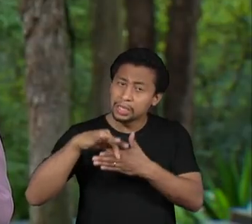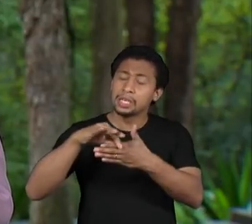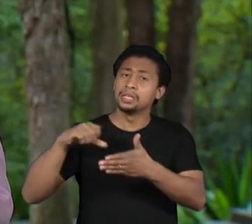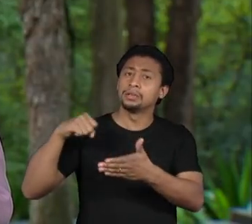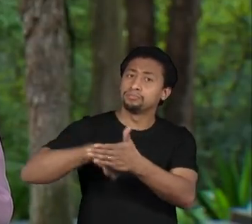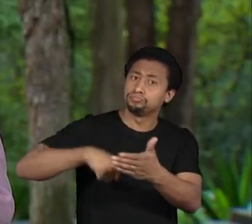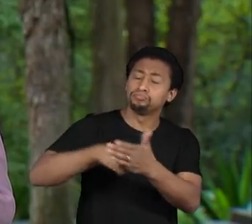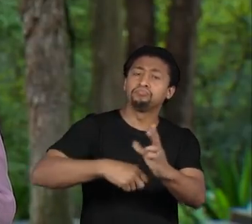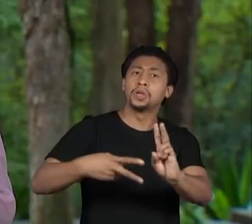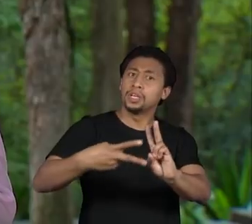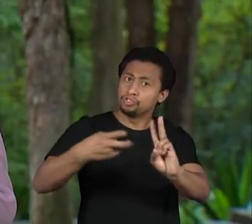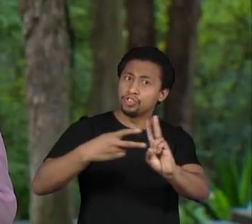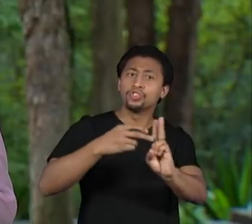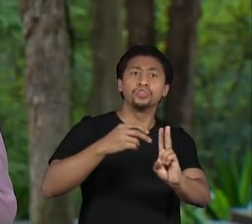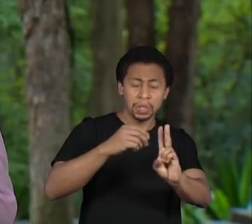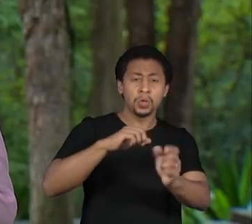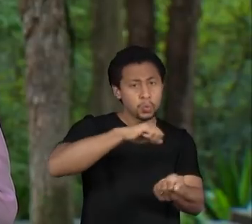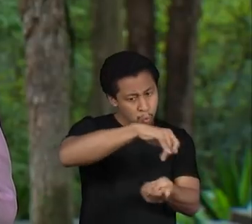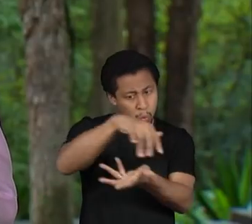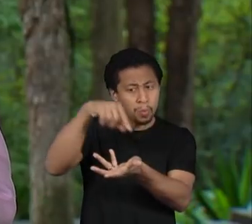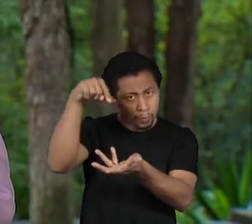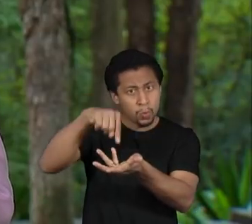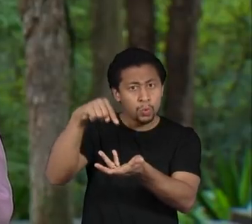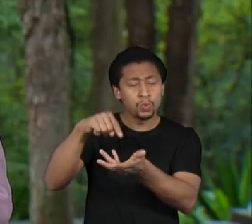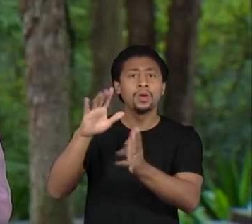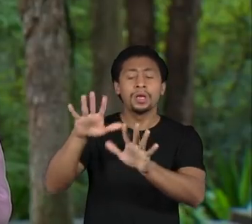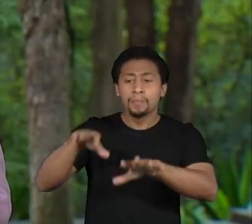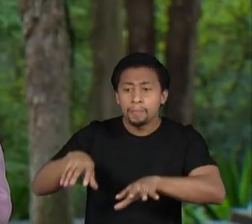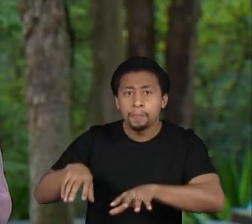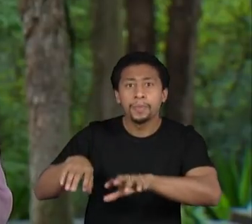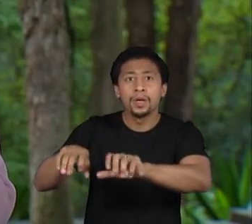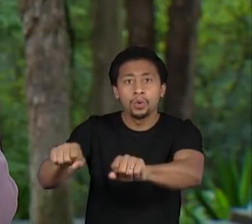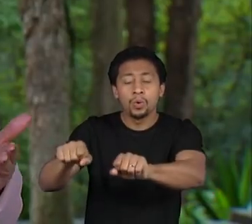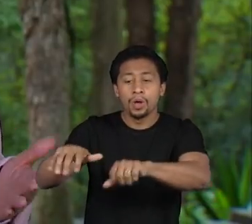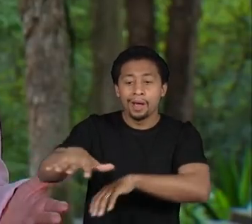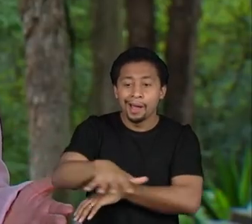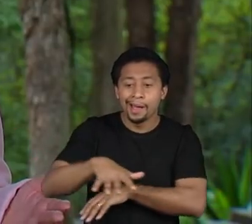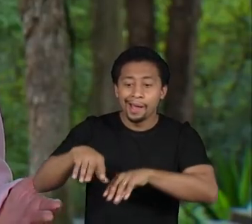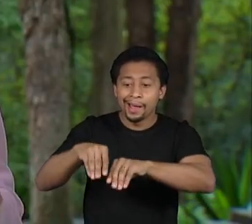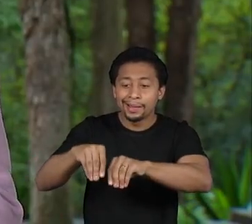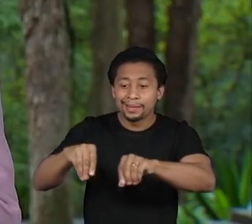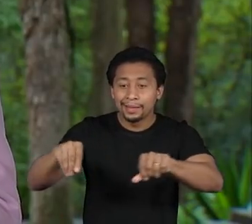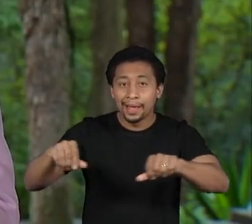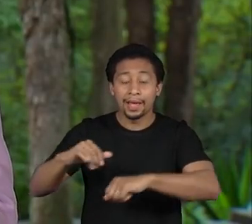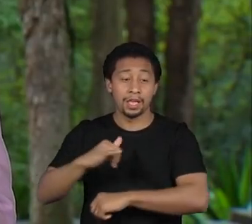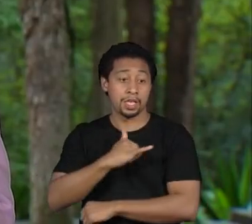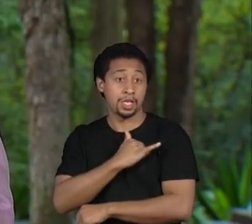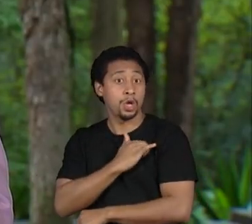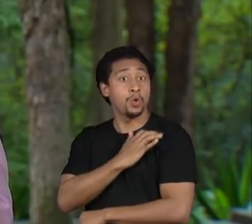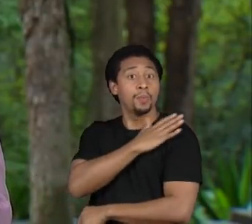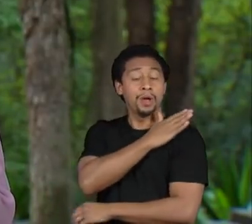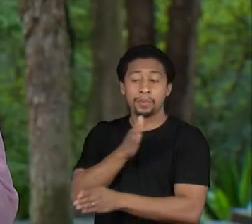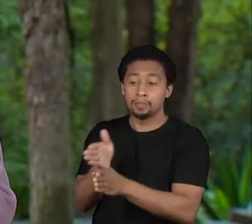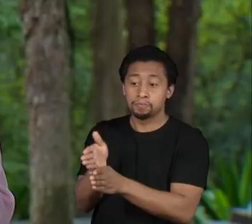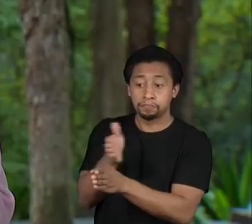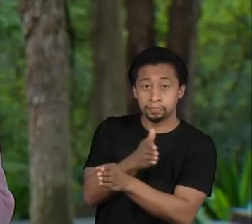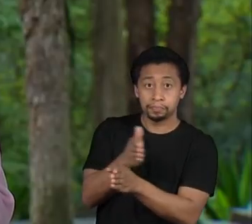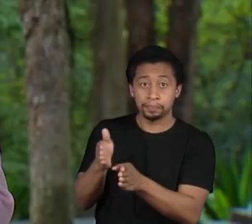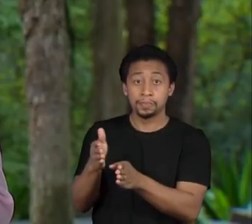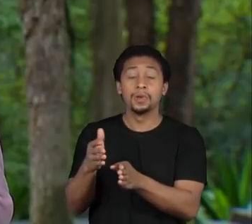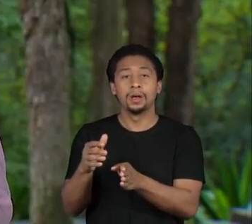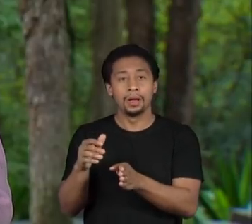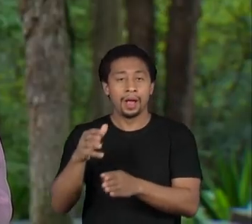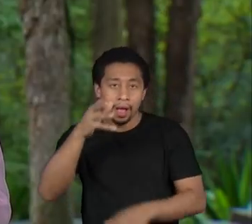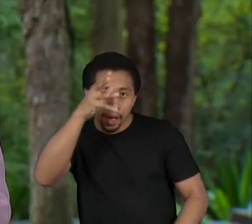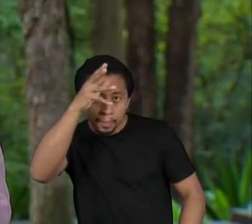pela demarcação há 30 anos da terra Yanomami, que fica entre Amazonas e Roraima. O território